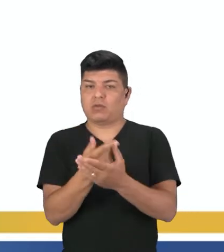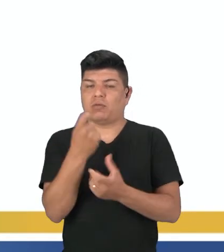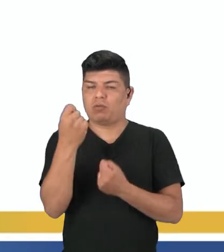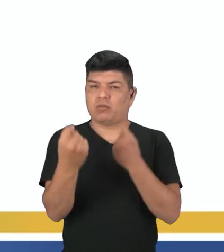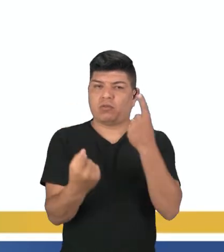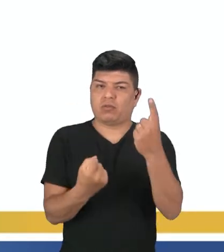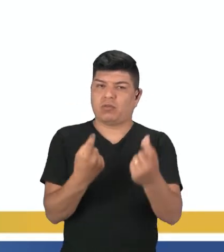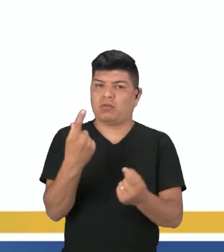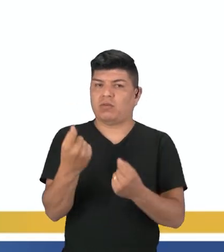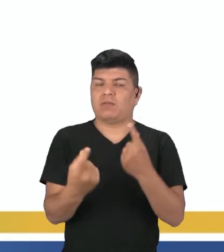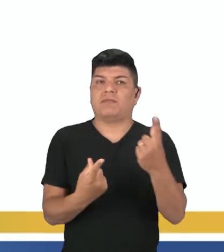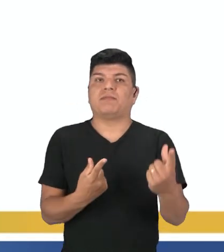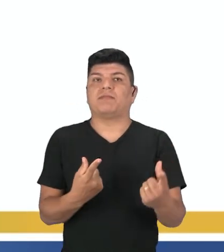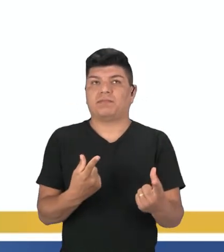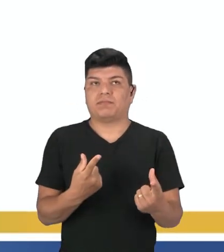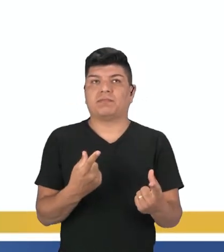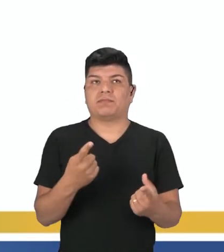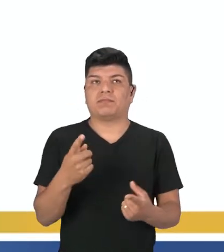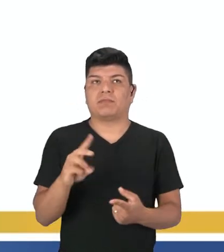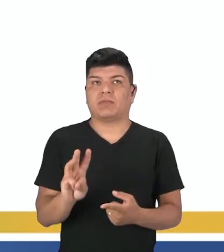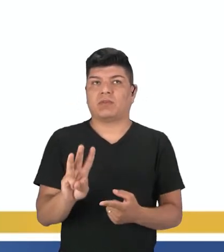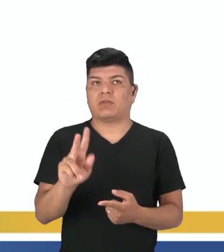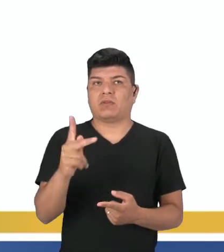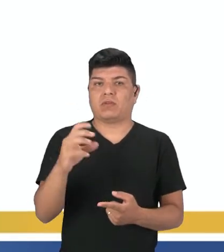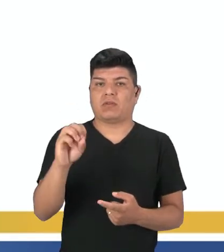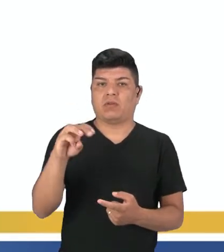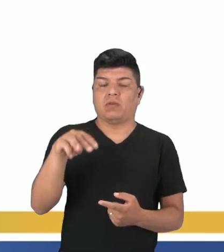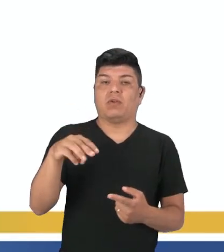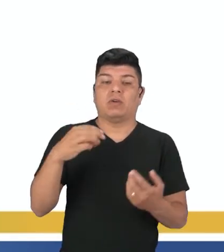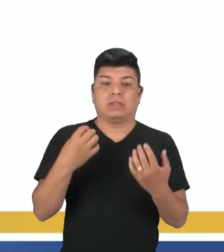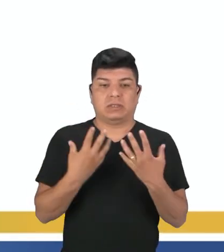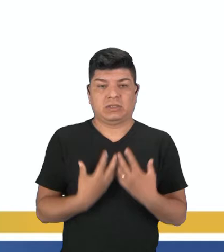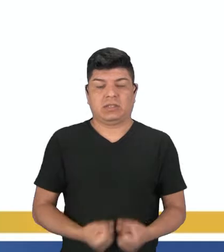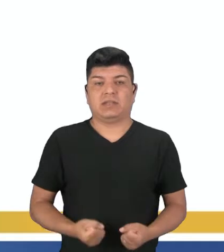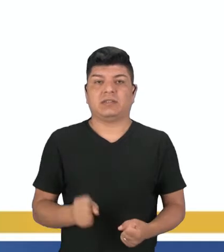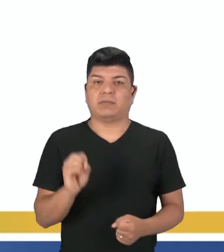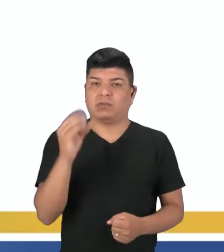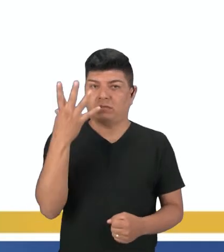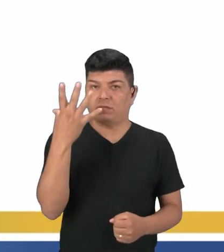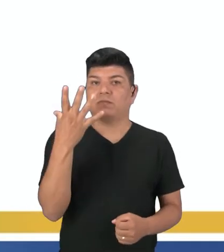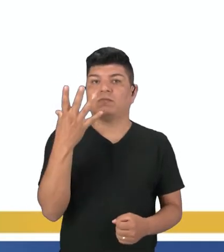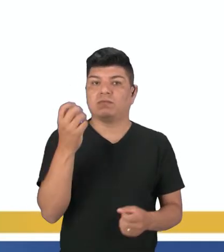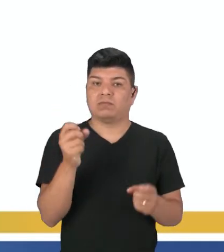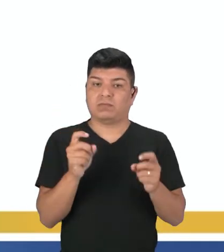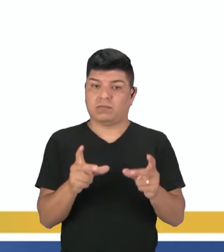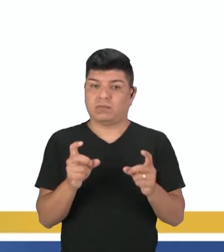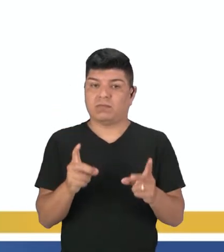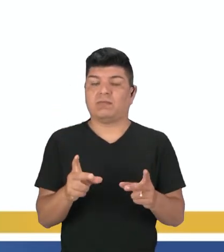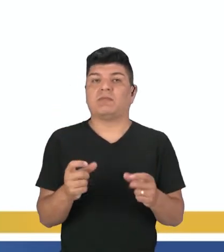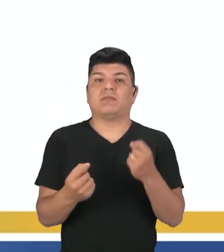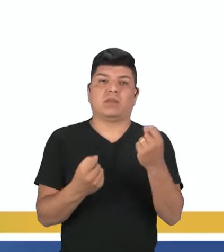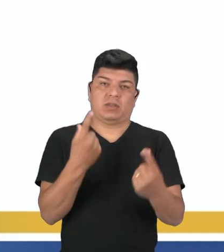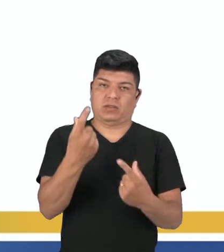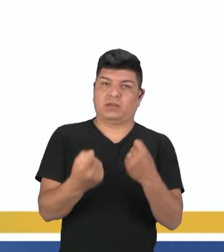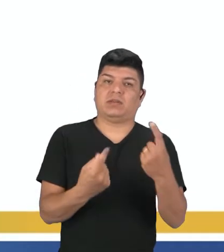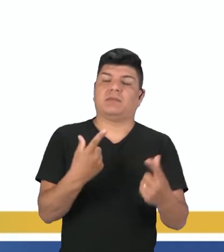pipoca. Então, o whom está se referindo à pessoa que recebeu a ação, né, de ter vendido a pipoca aí.